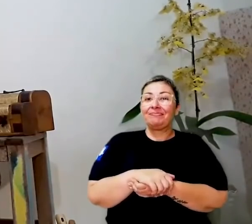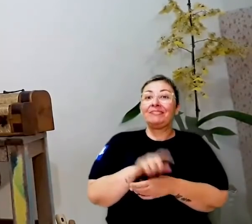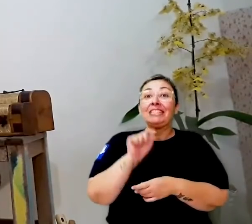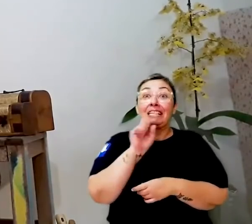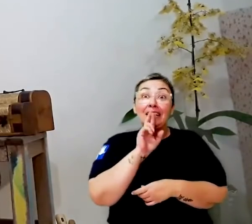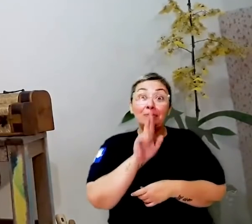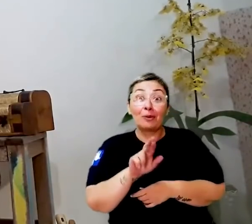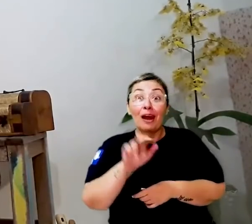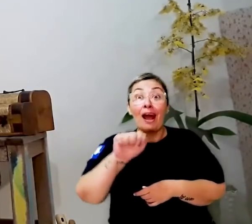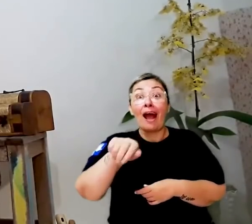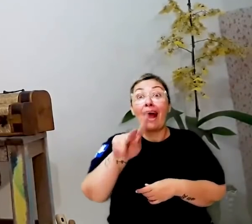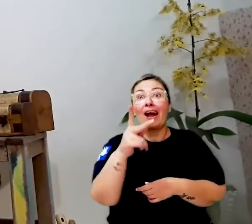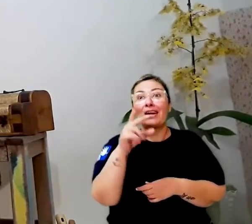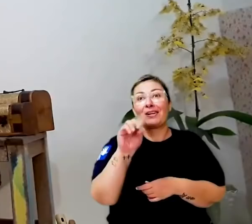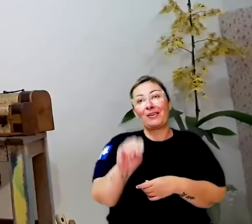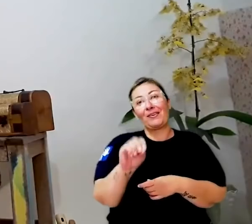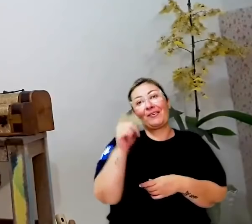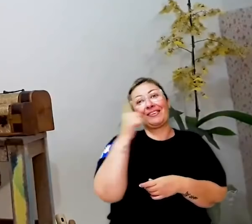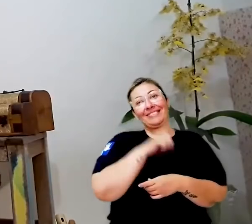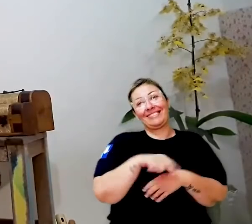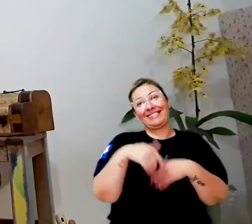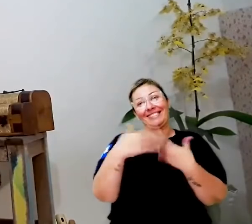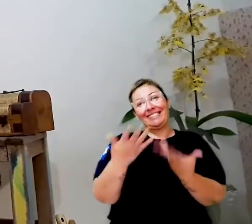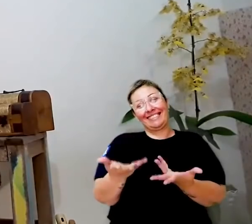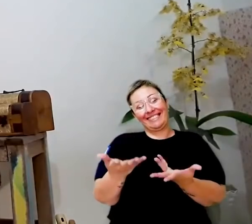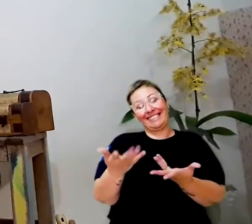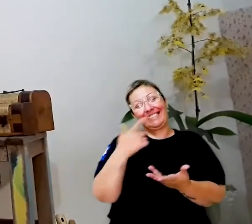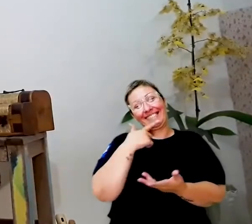Quem disse alho, acertou.